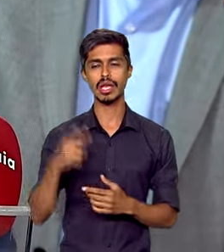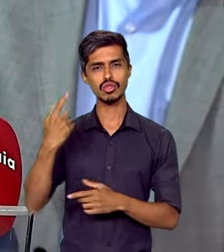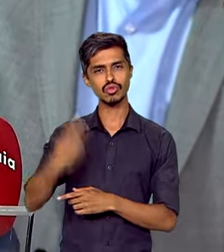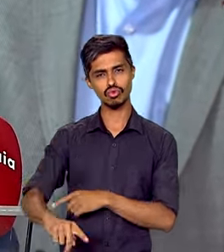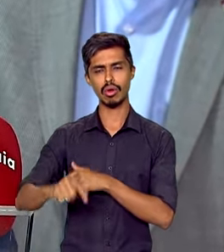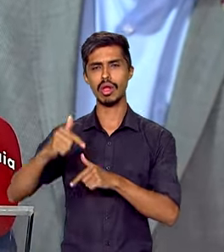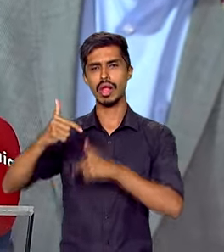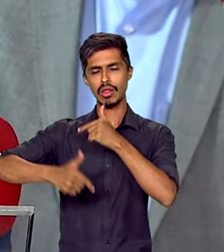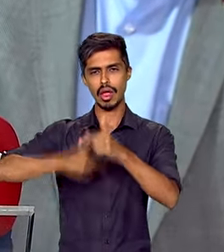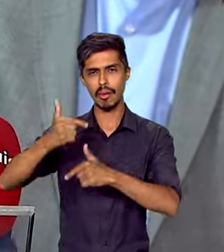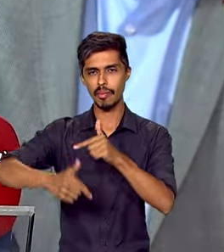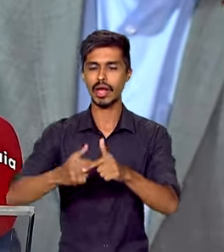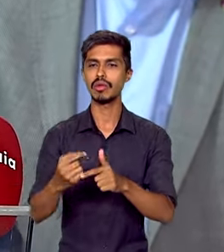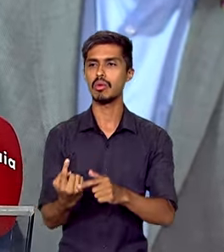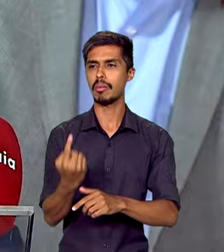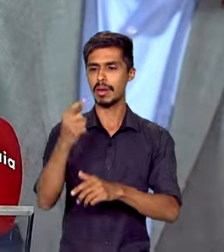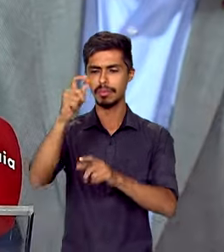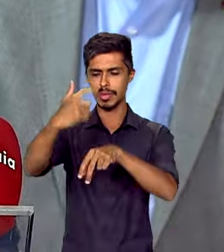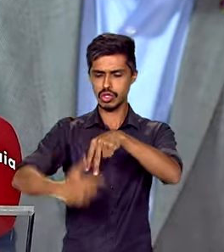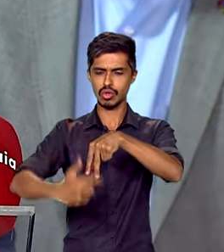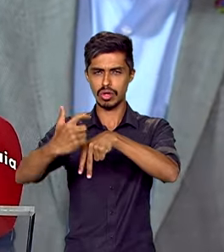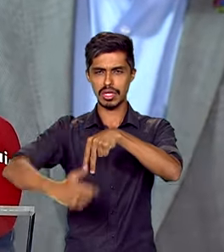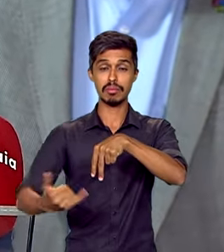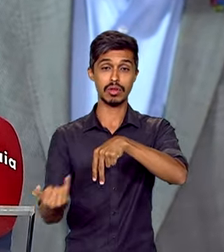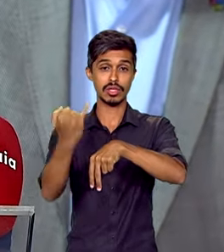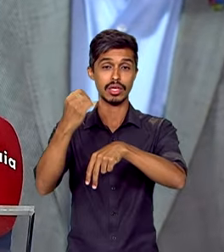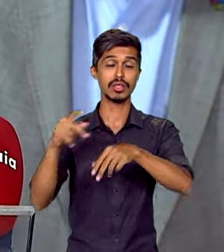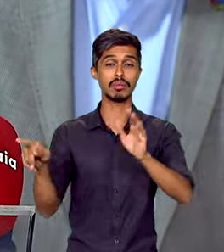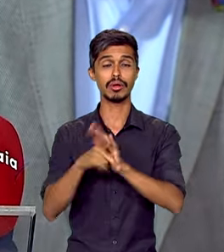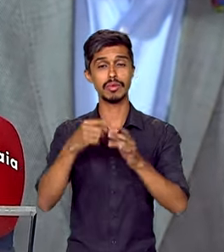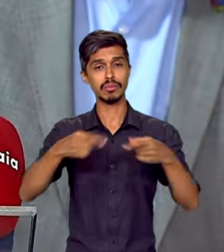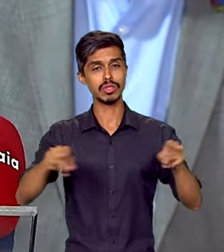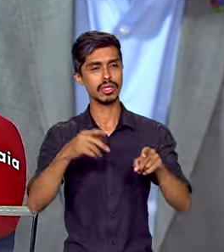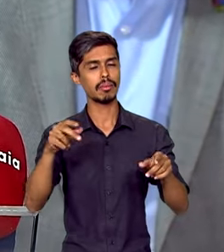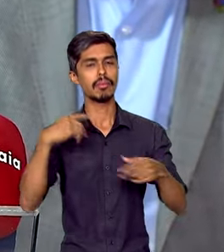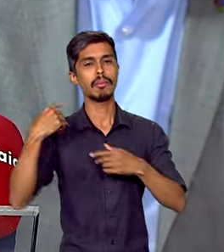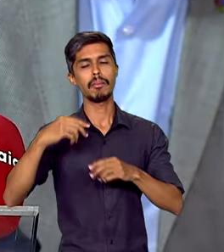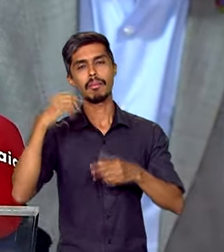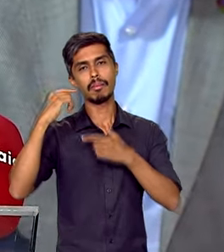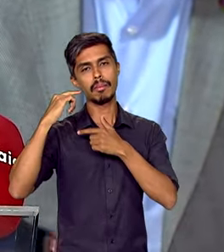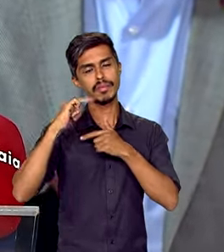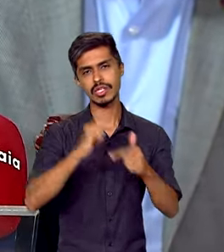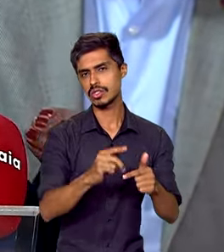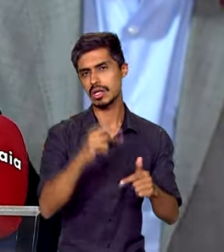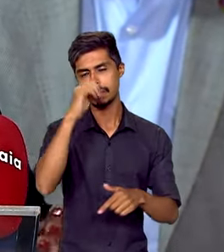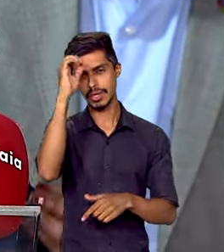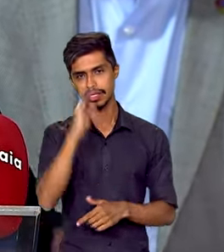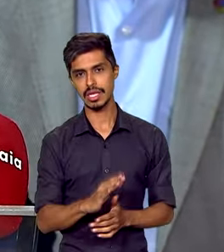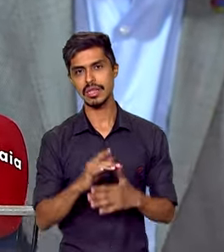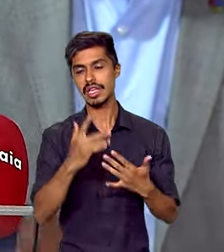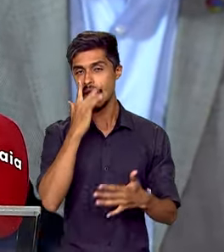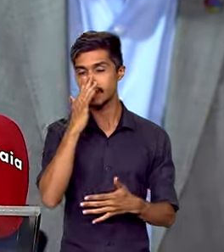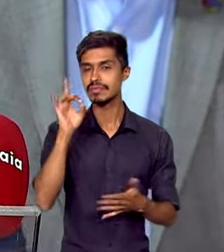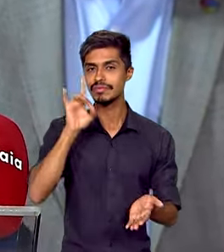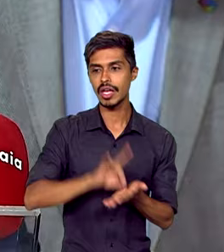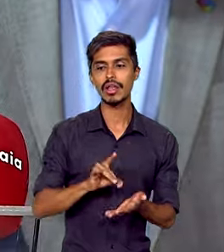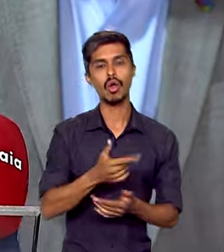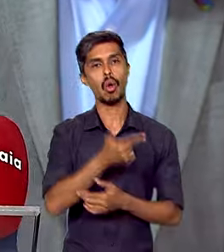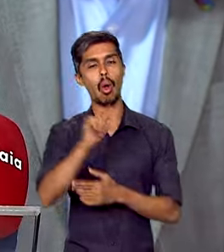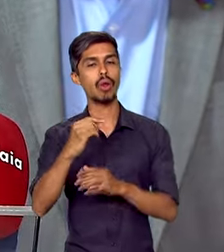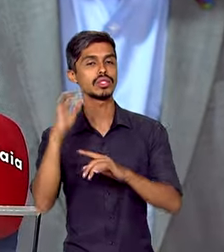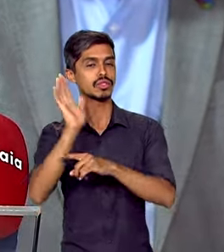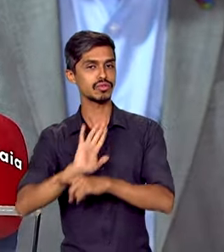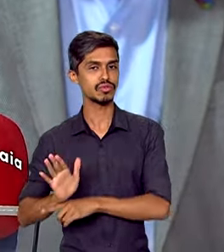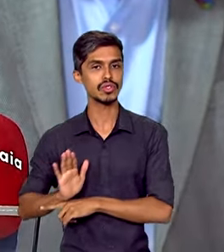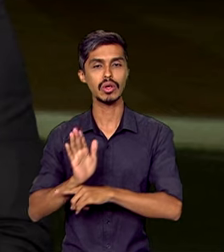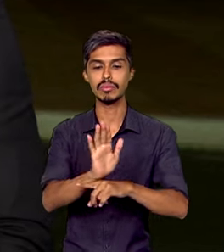uma um personagem importante na música popular brasileira na cultura brasileira e que certamente teremos outros filmes com essa